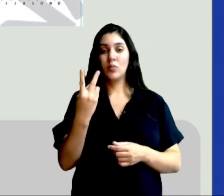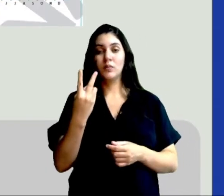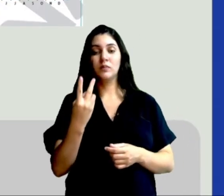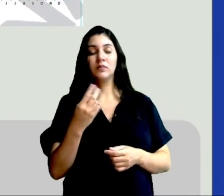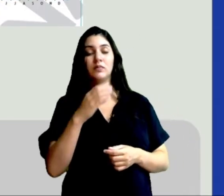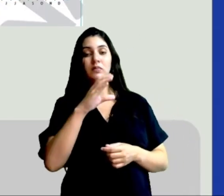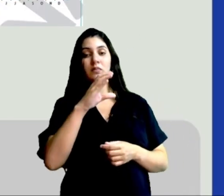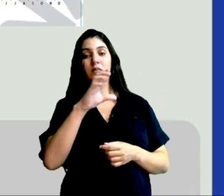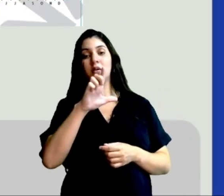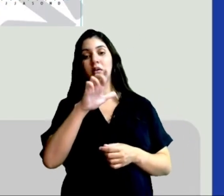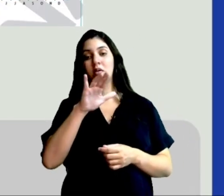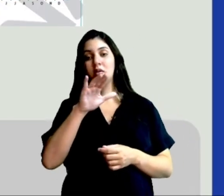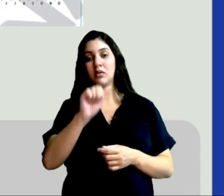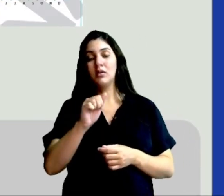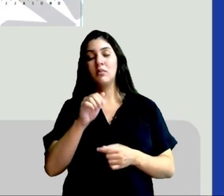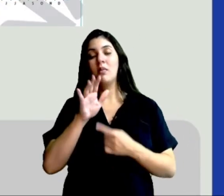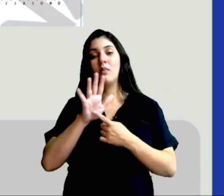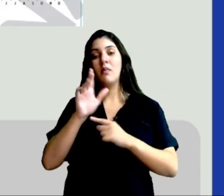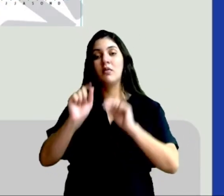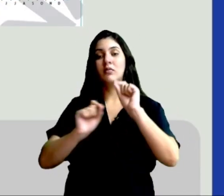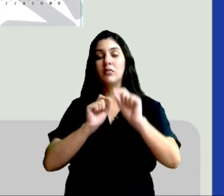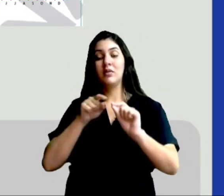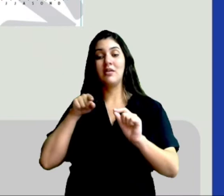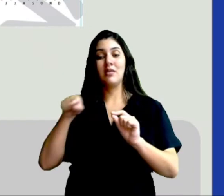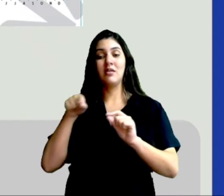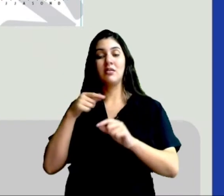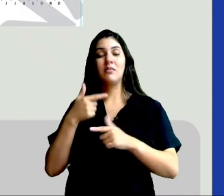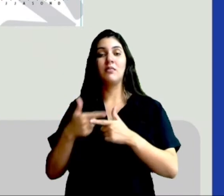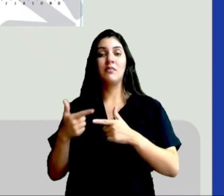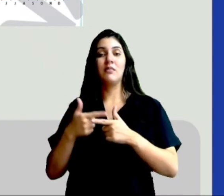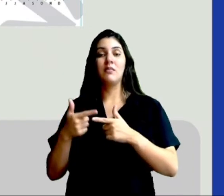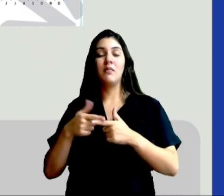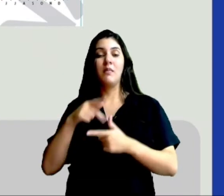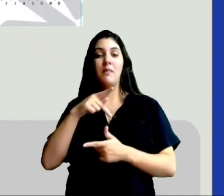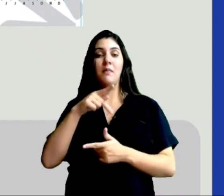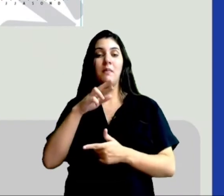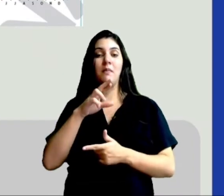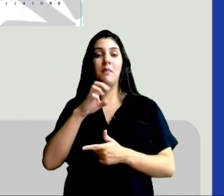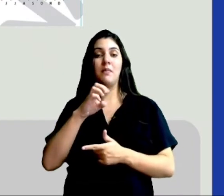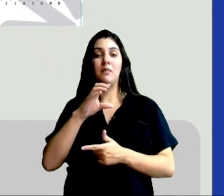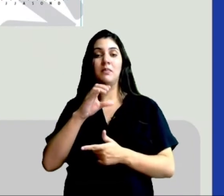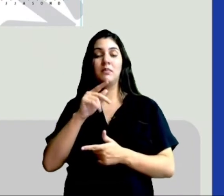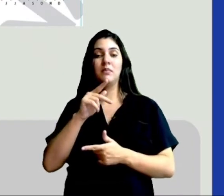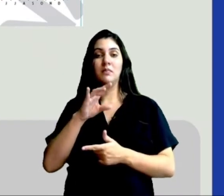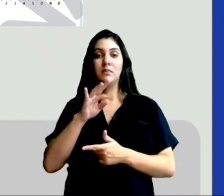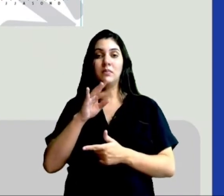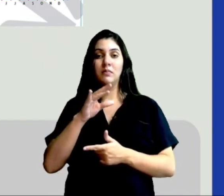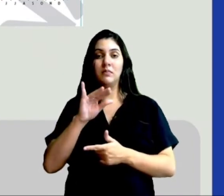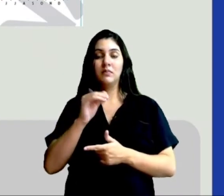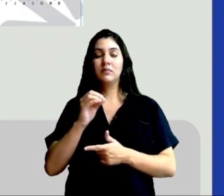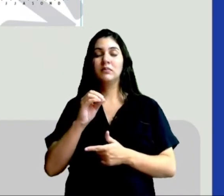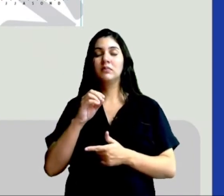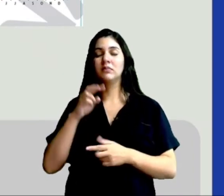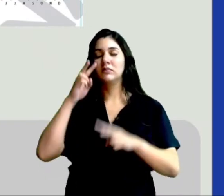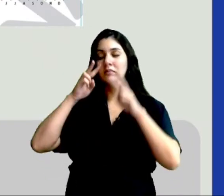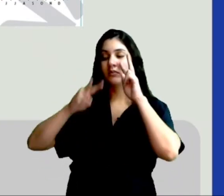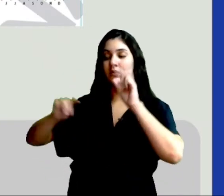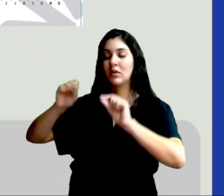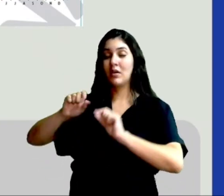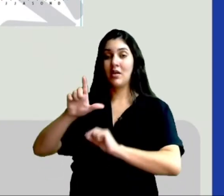de climogramas, né, que apontam essa questão da precipitação. Nós observamos aqui, que é dessas correntes mais a